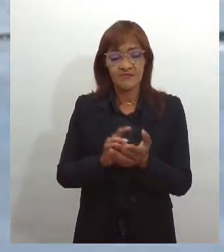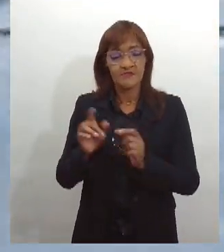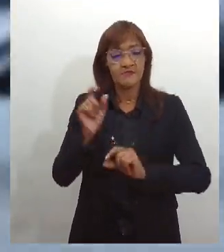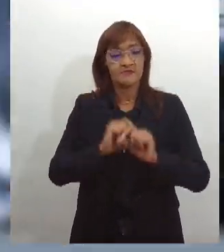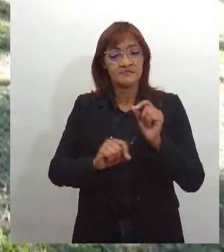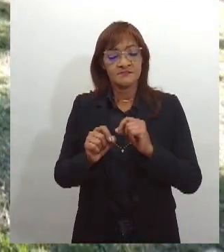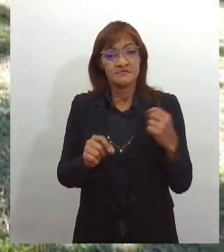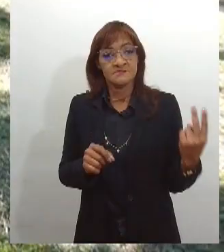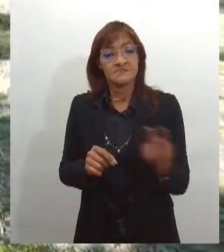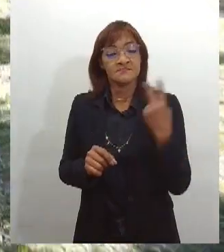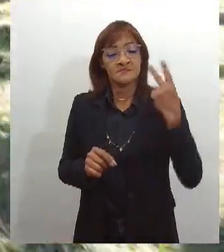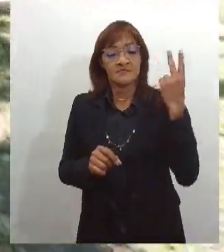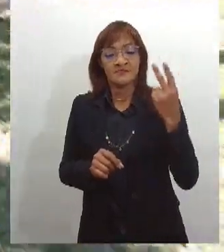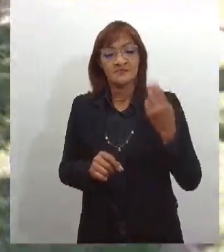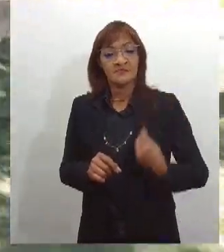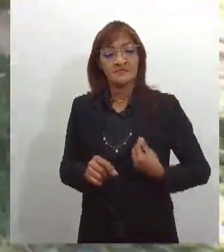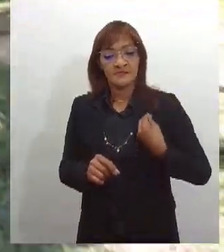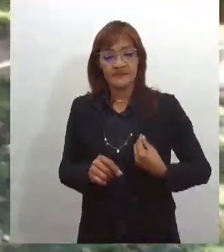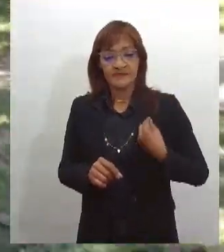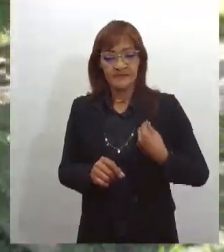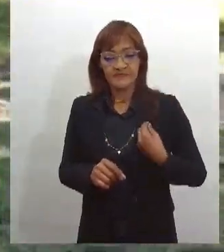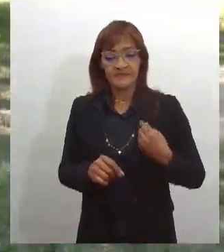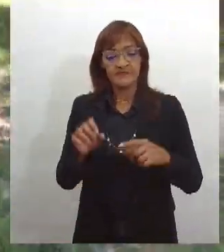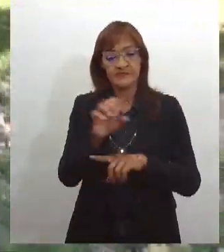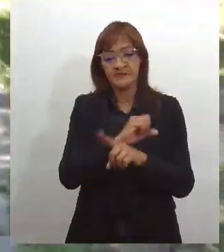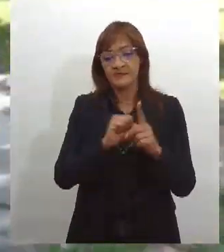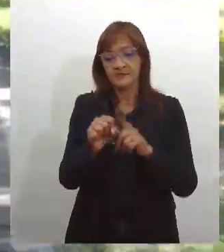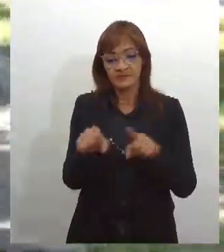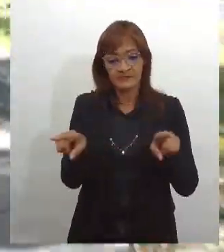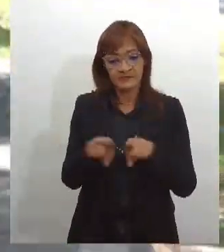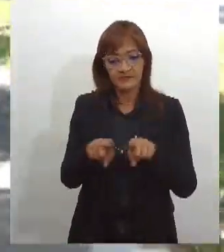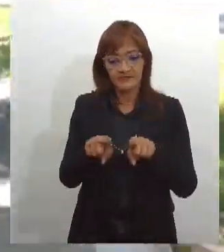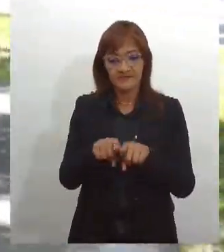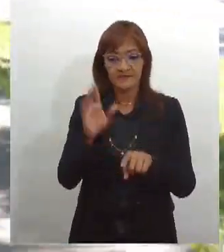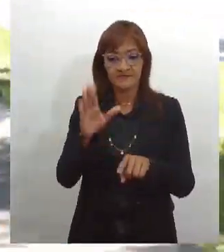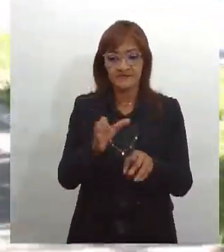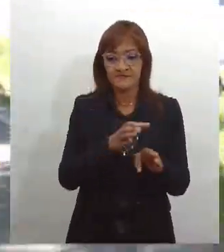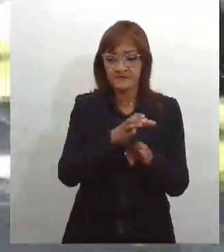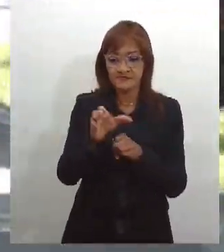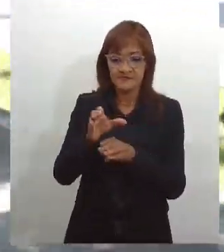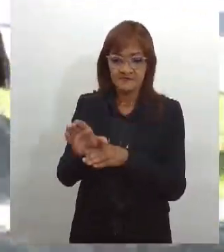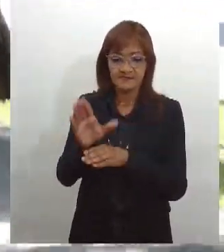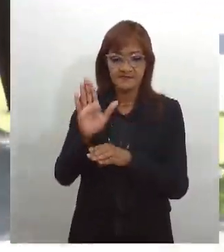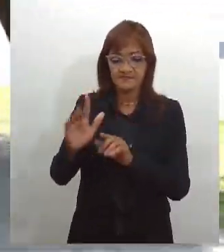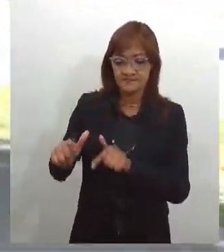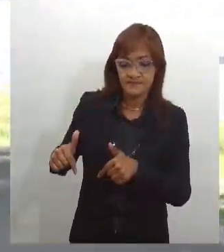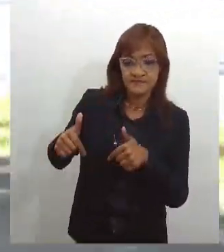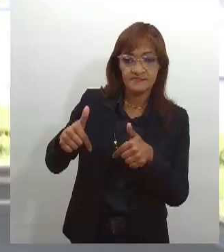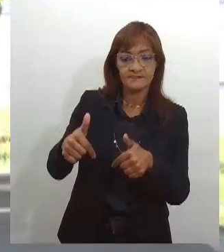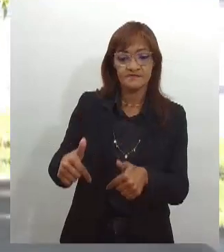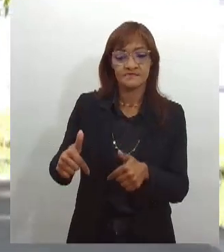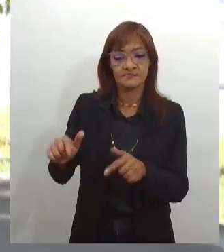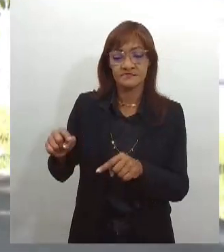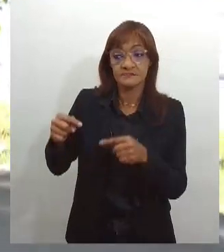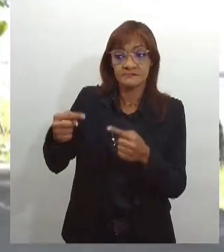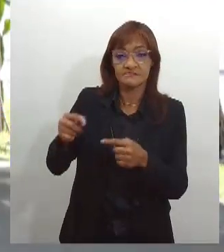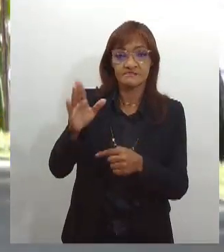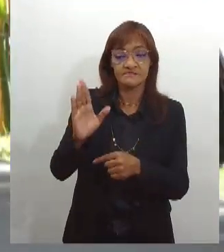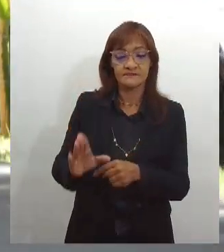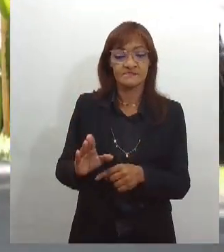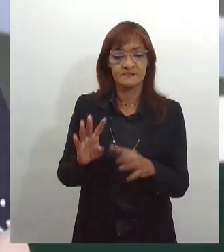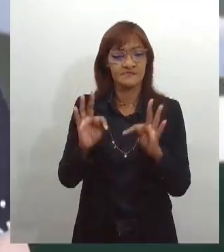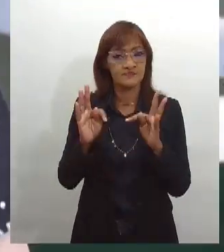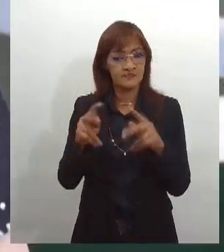a sociedade, mas também promove a conscientização sobre os desafios e necessidades específicas dessa parcela